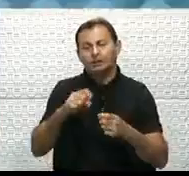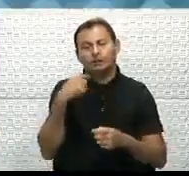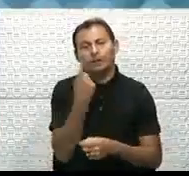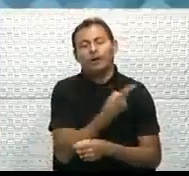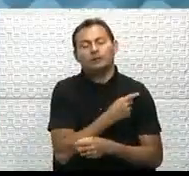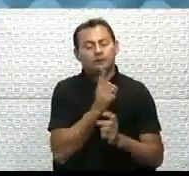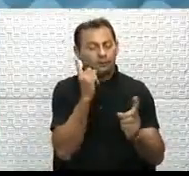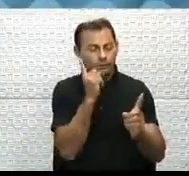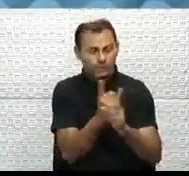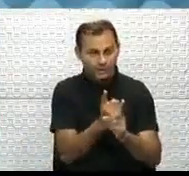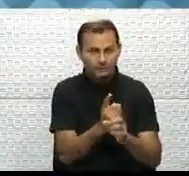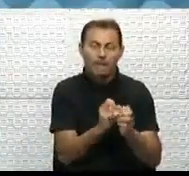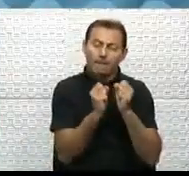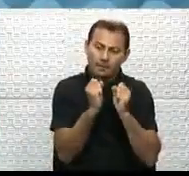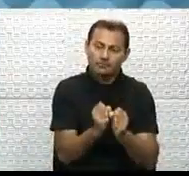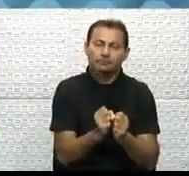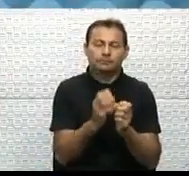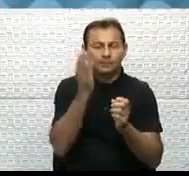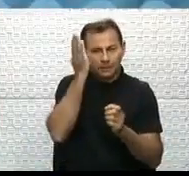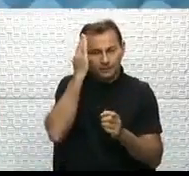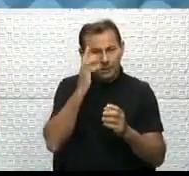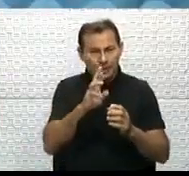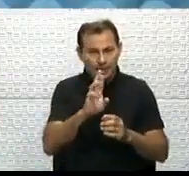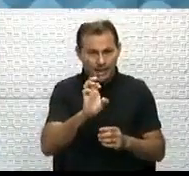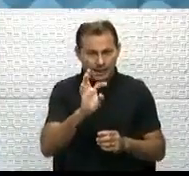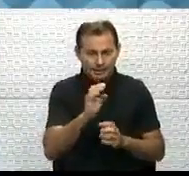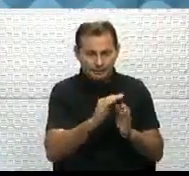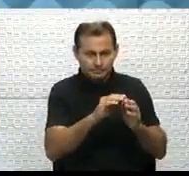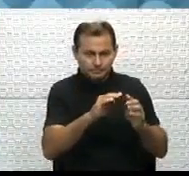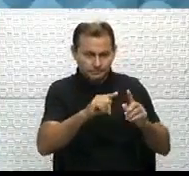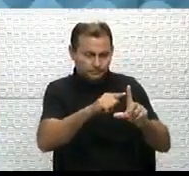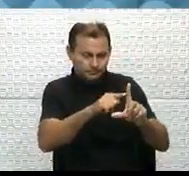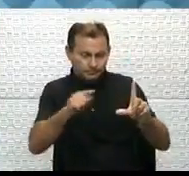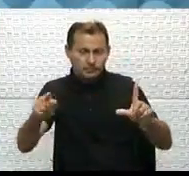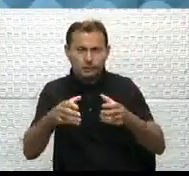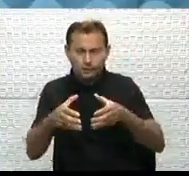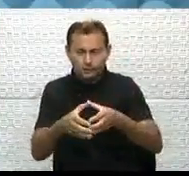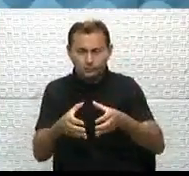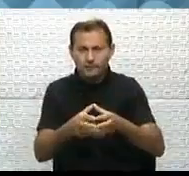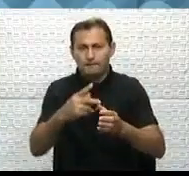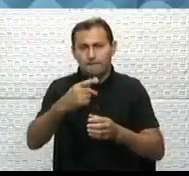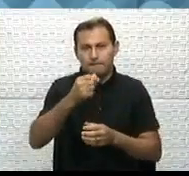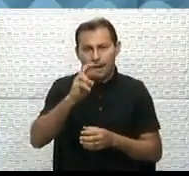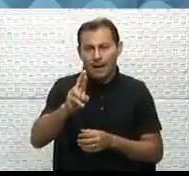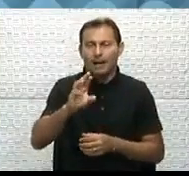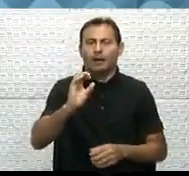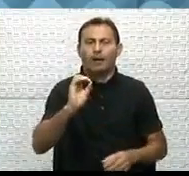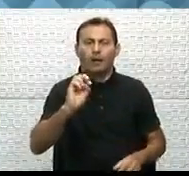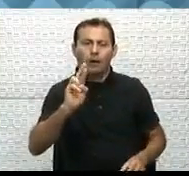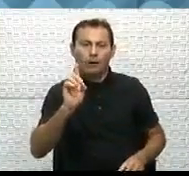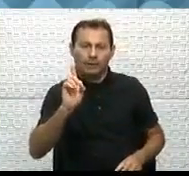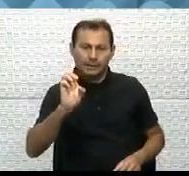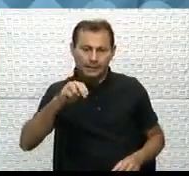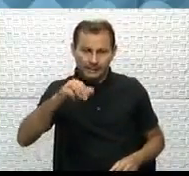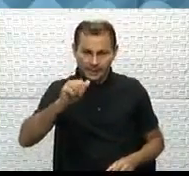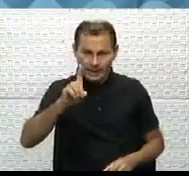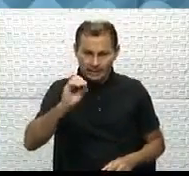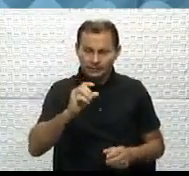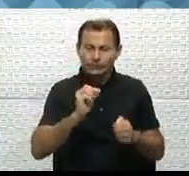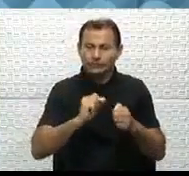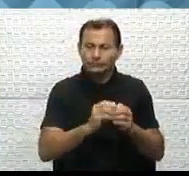nós podemos determinar a reta de regressão para um conjunto de pares ordenados. Então, lembrando que eu fiz